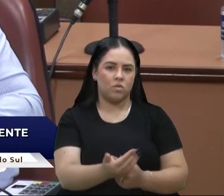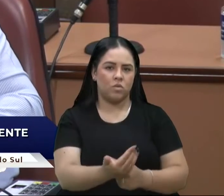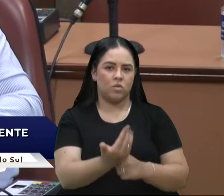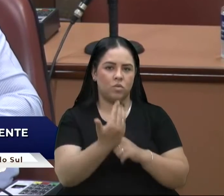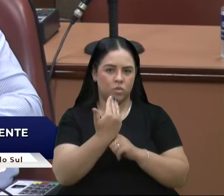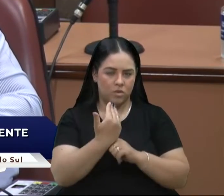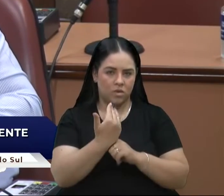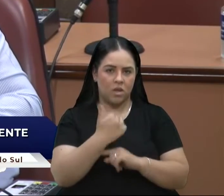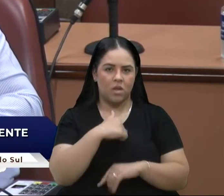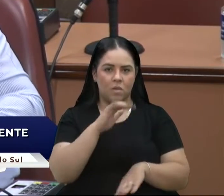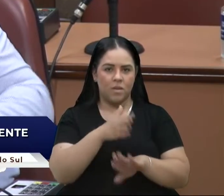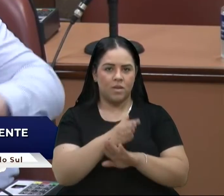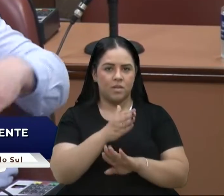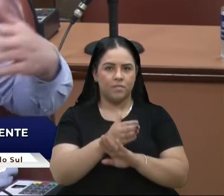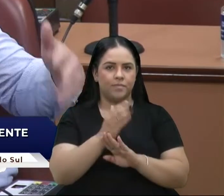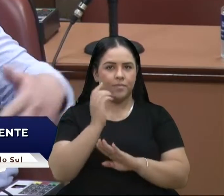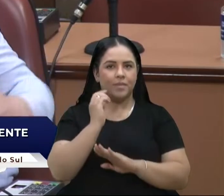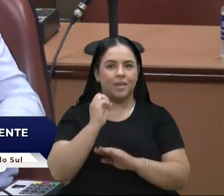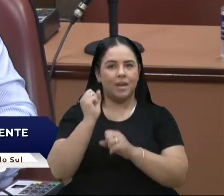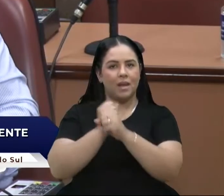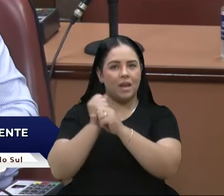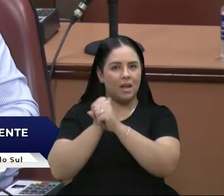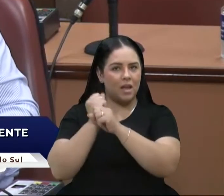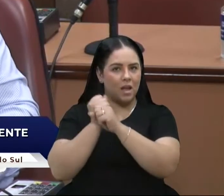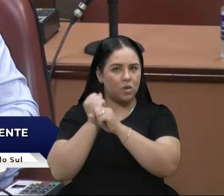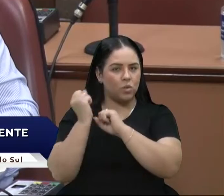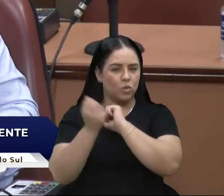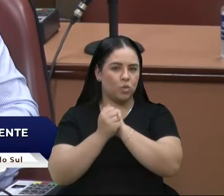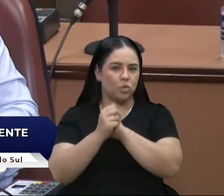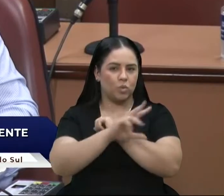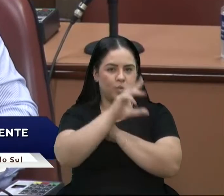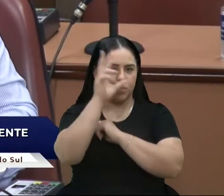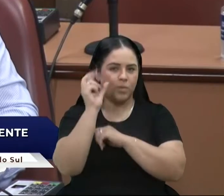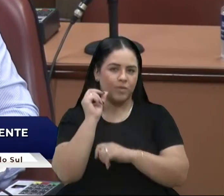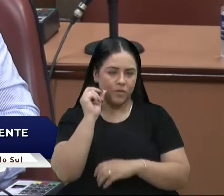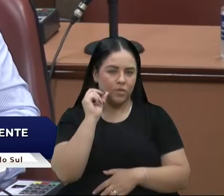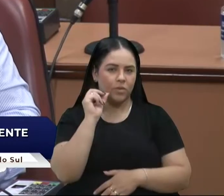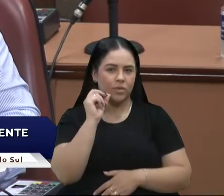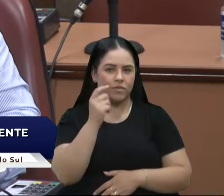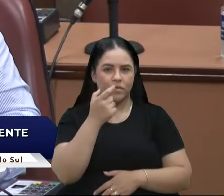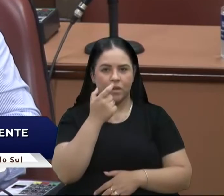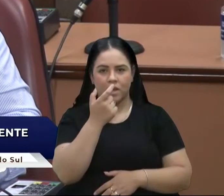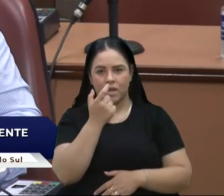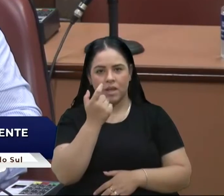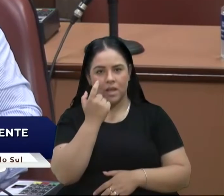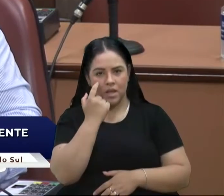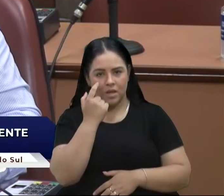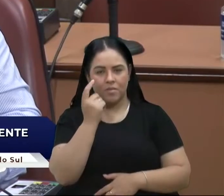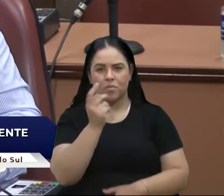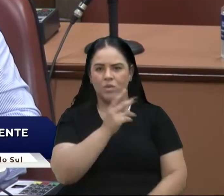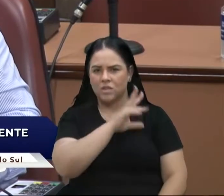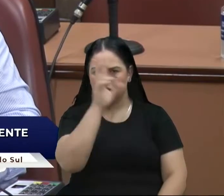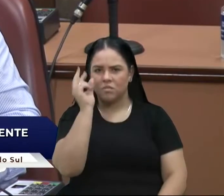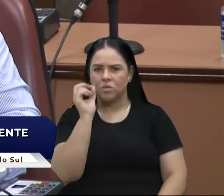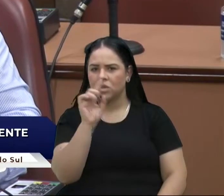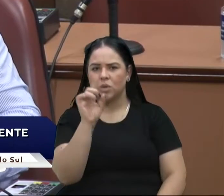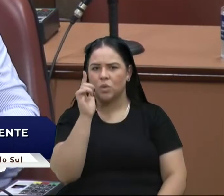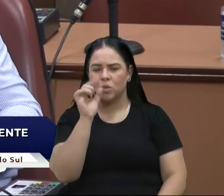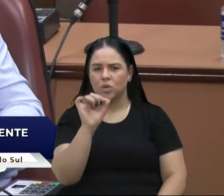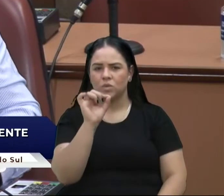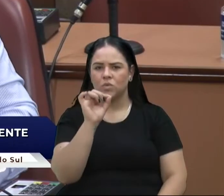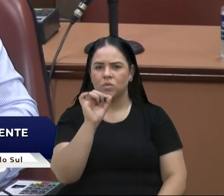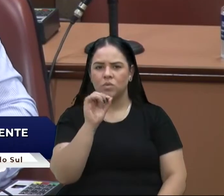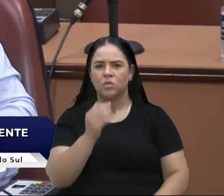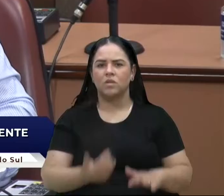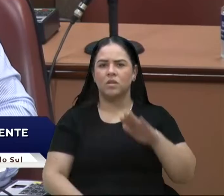Eu participei aí muitos anos e em contato com outras prefeituras, eu vejo municípios ao final do ano, Sandro, que não atingiram o